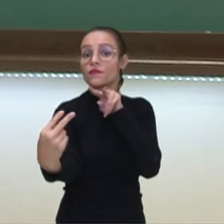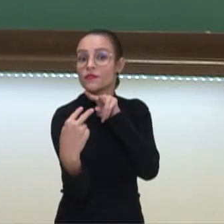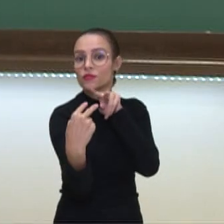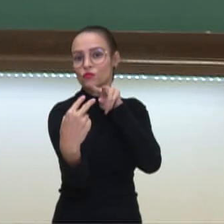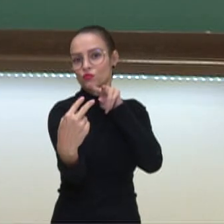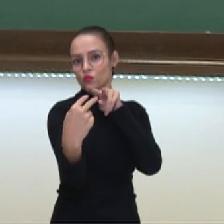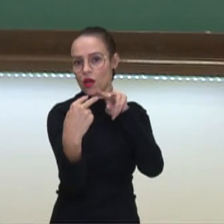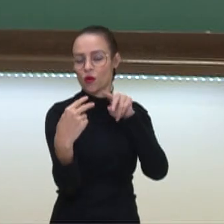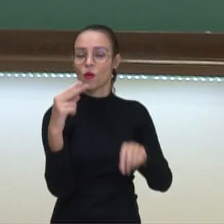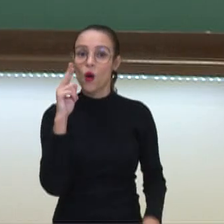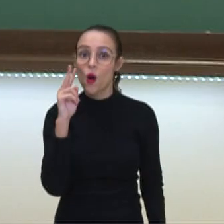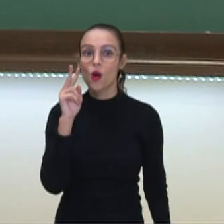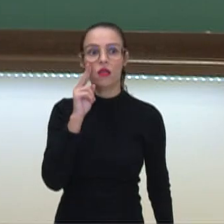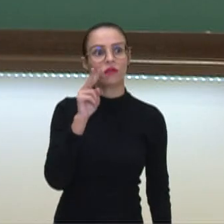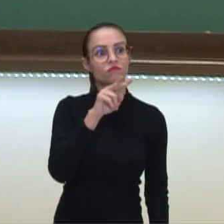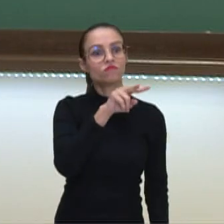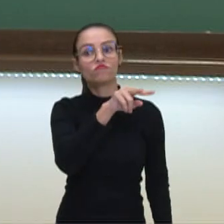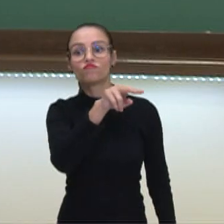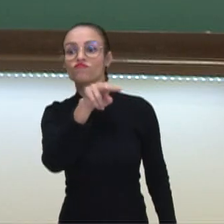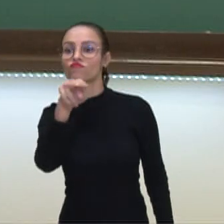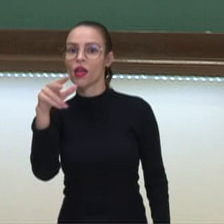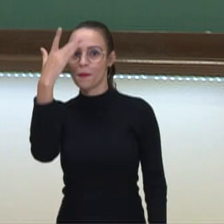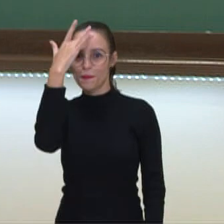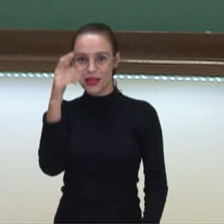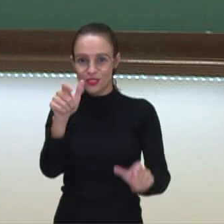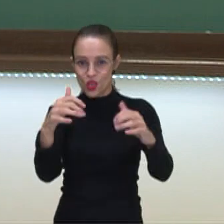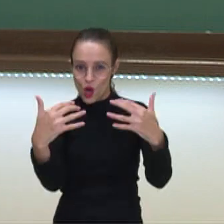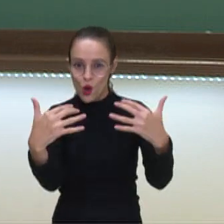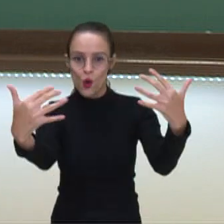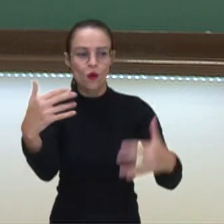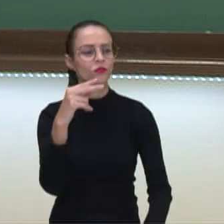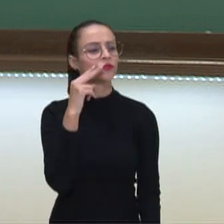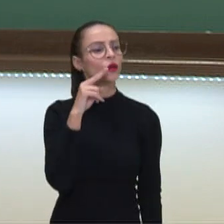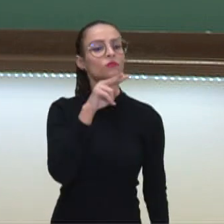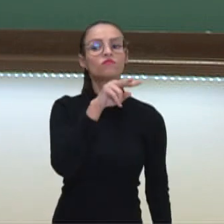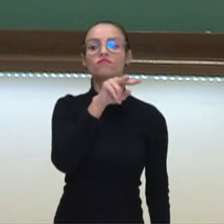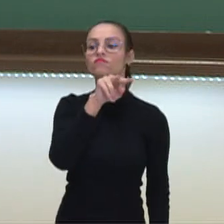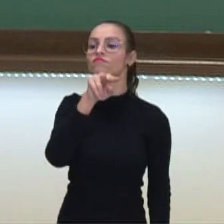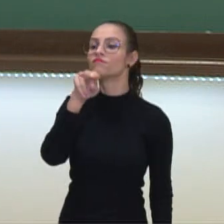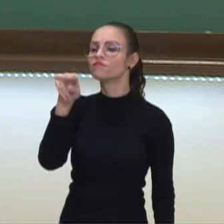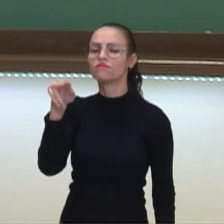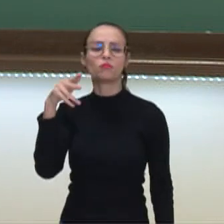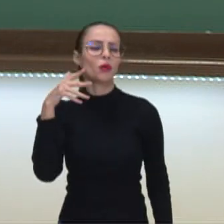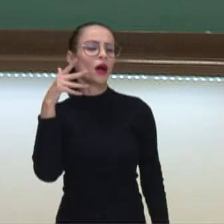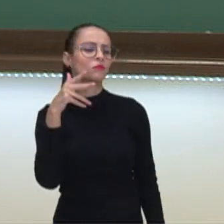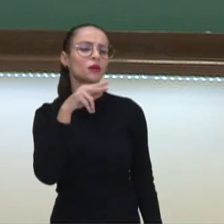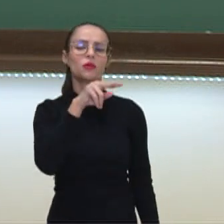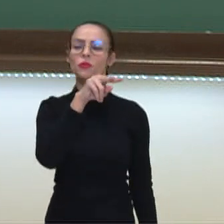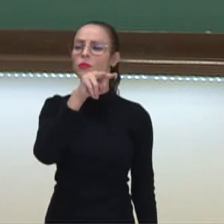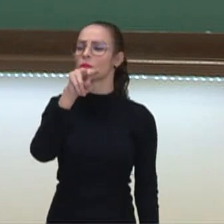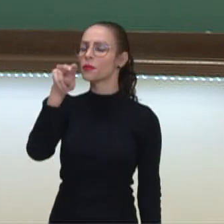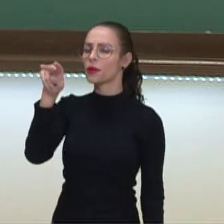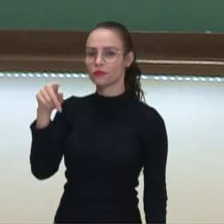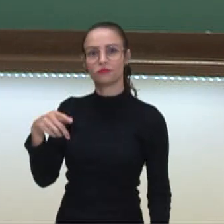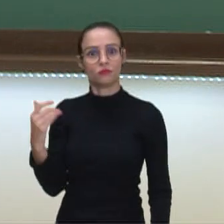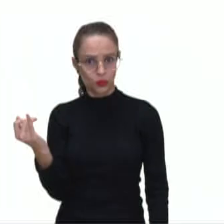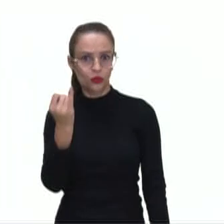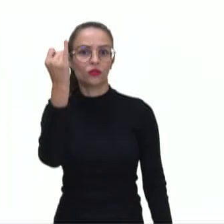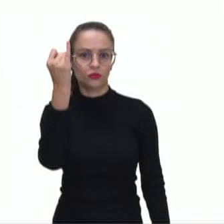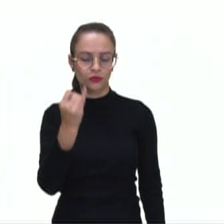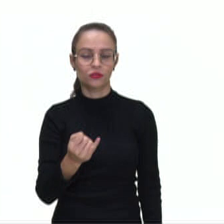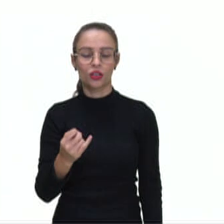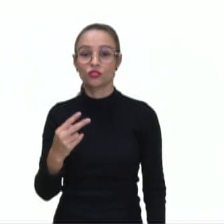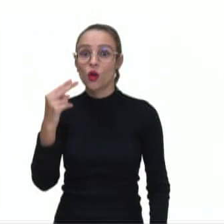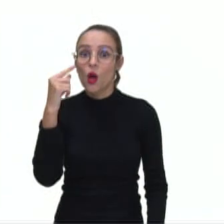né? Olhe, né, para as pessoas que estão te ouvindo, para as pessoas que estão ali assistindo o seu discurso, a tua oratória.